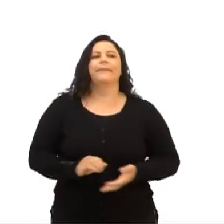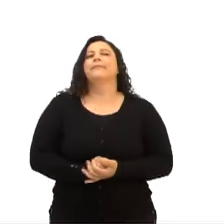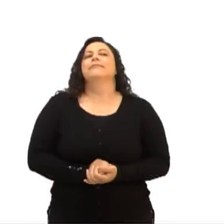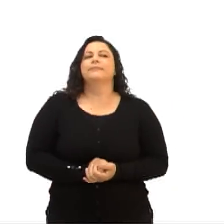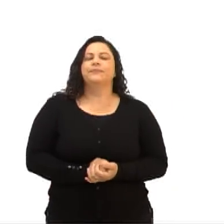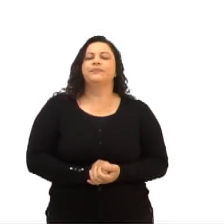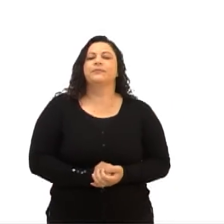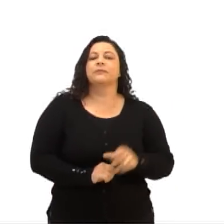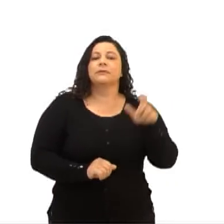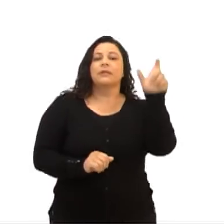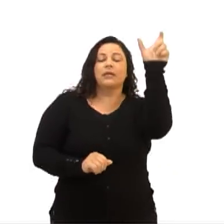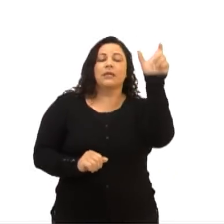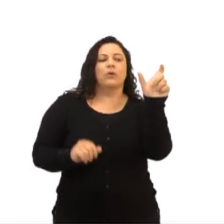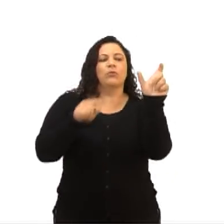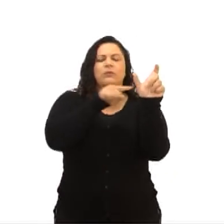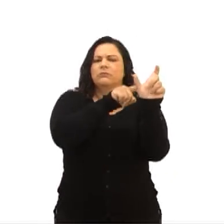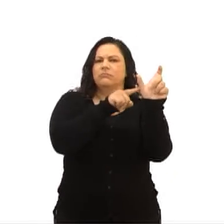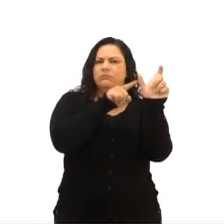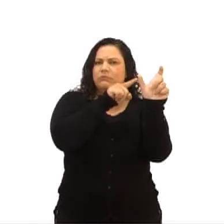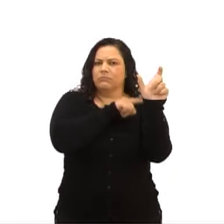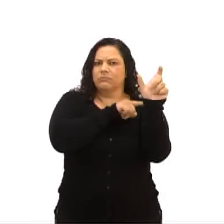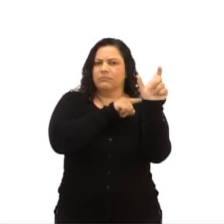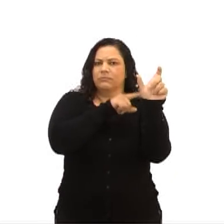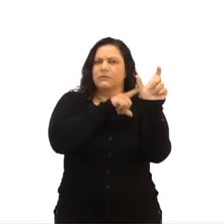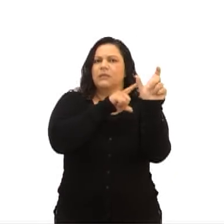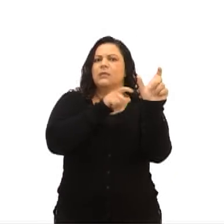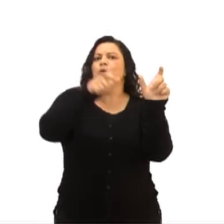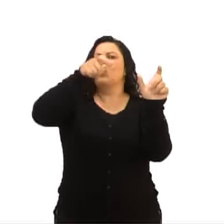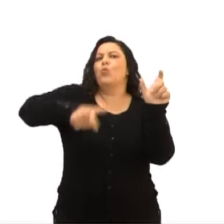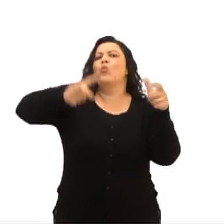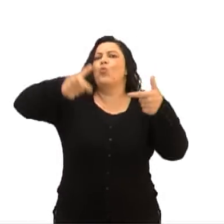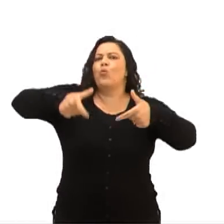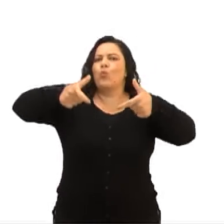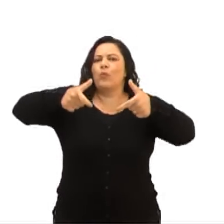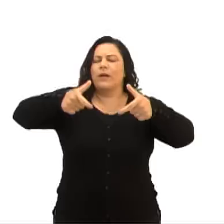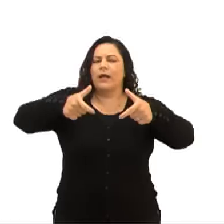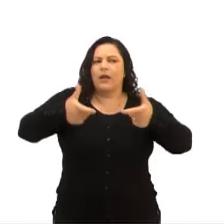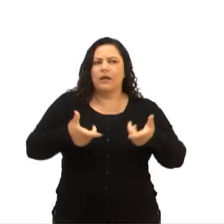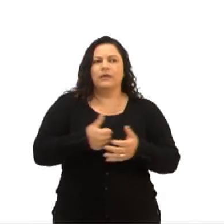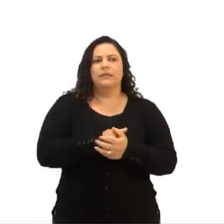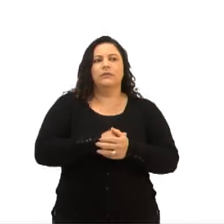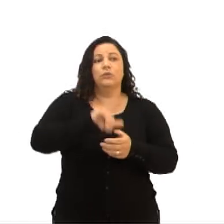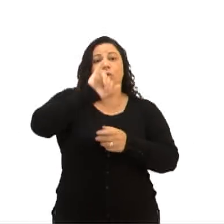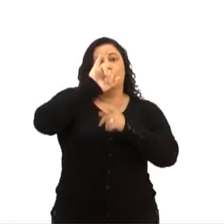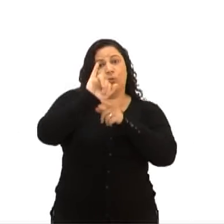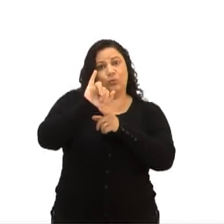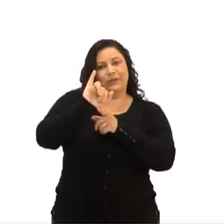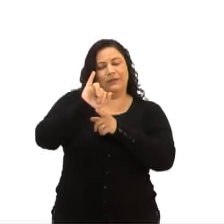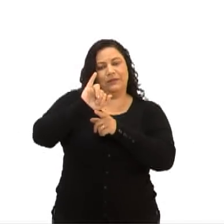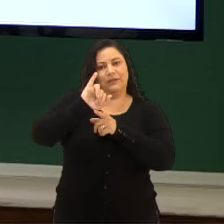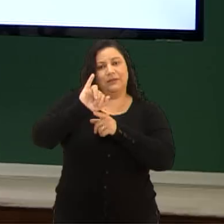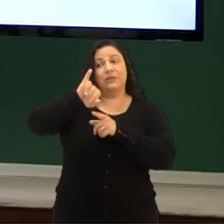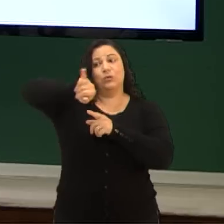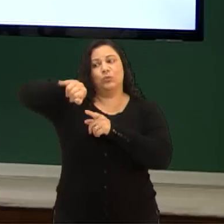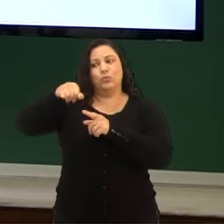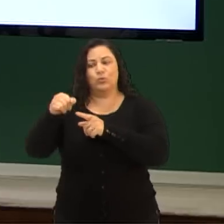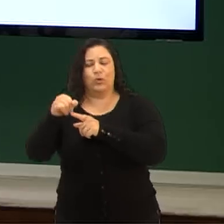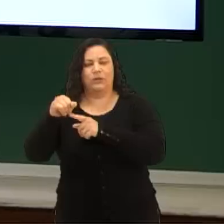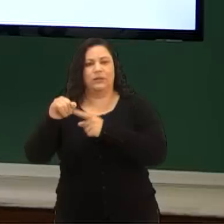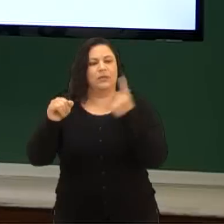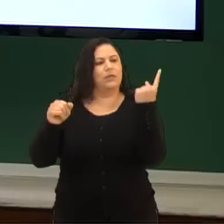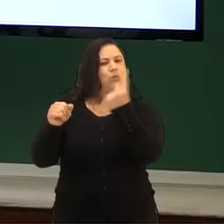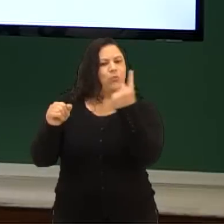cada elemento tem a sua localização. Esse I e esse J, que nesse caso é o 1 e o 1, ele deu para você